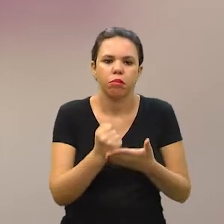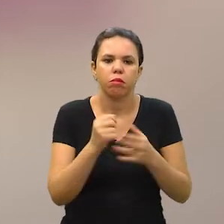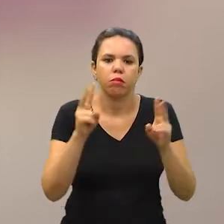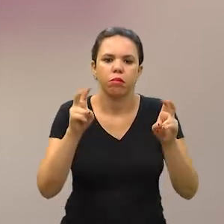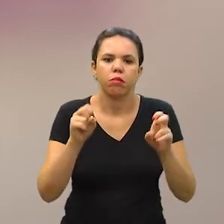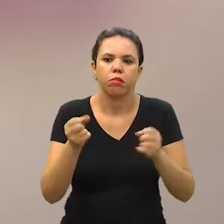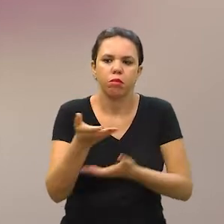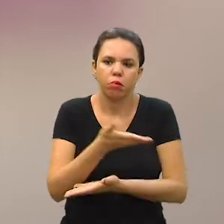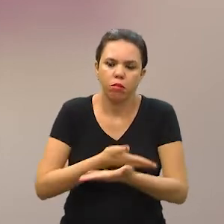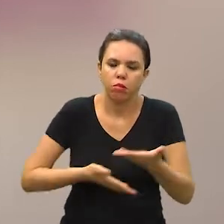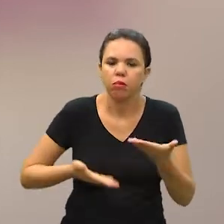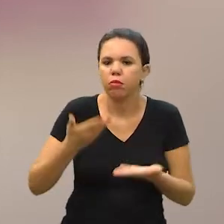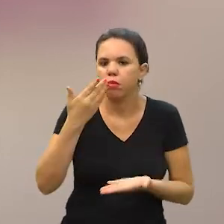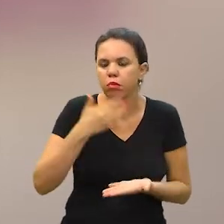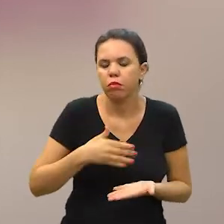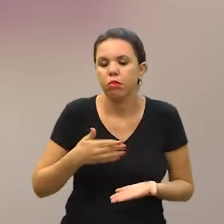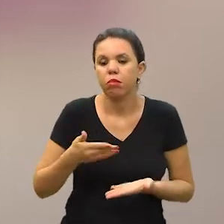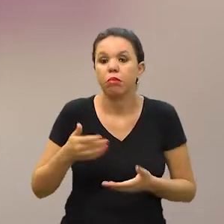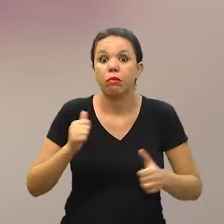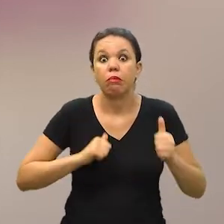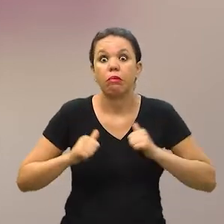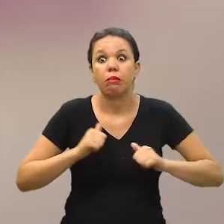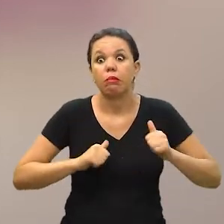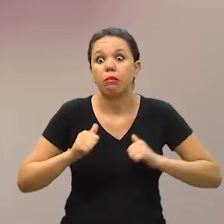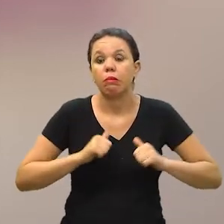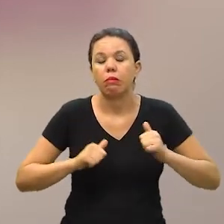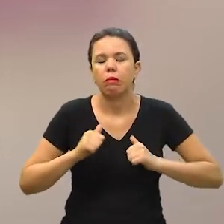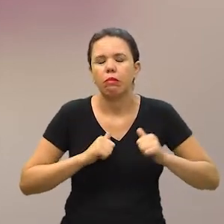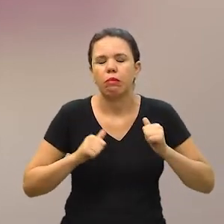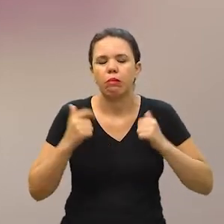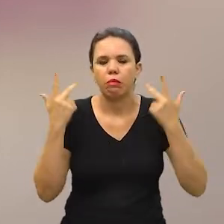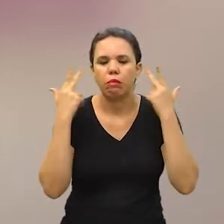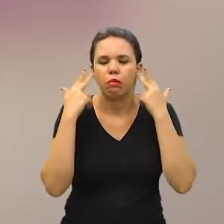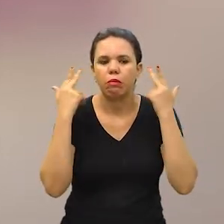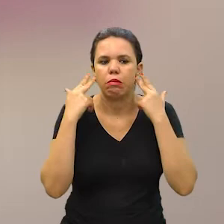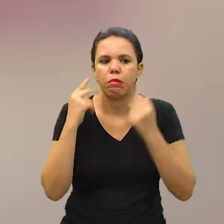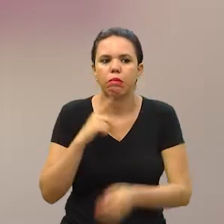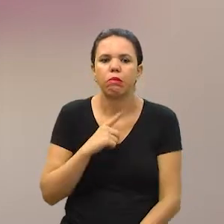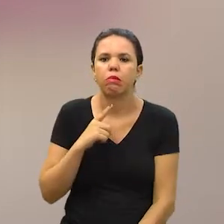na questão social, porque criança muito hiperativa, é muito